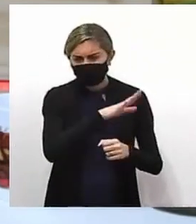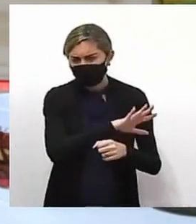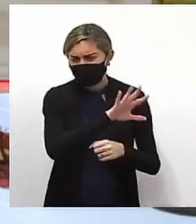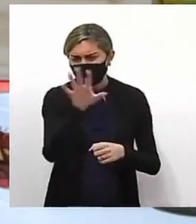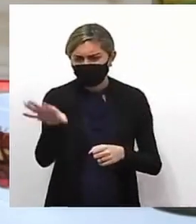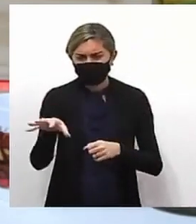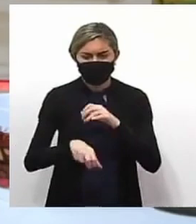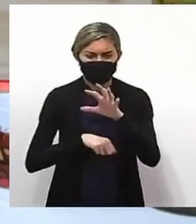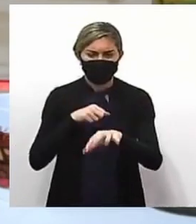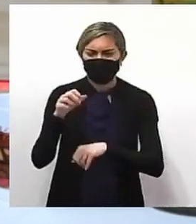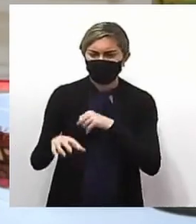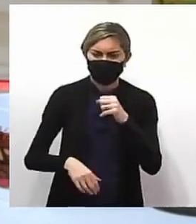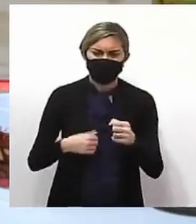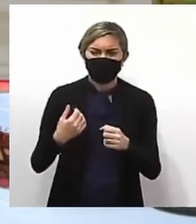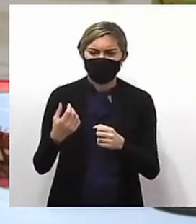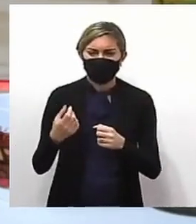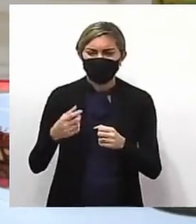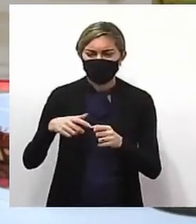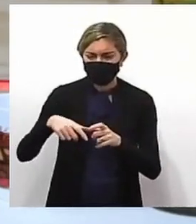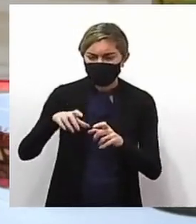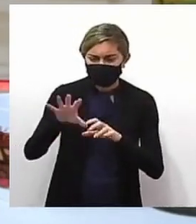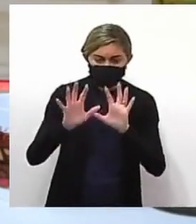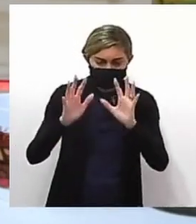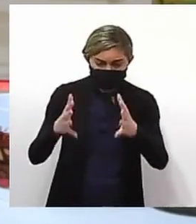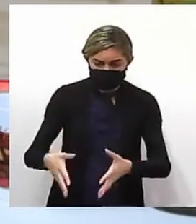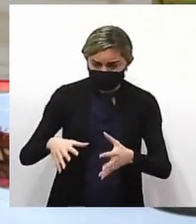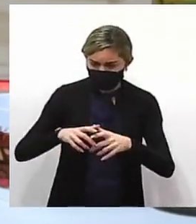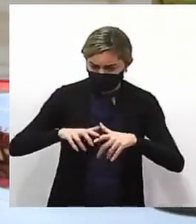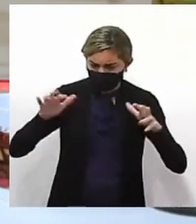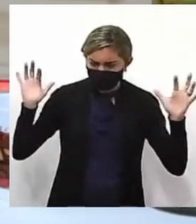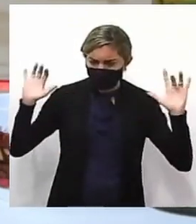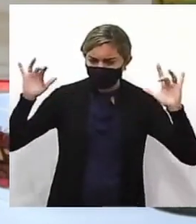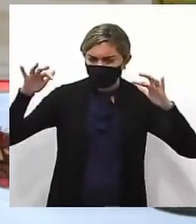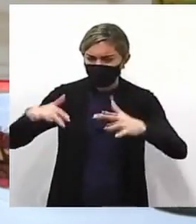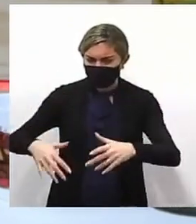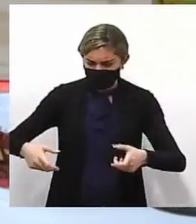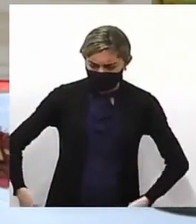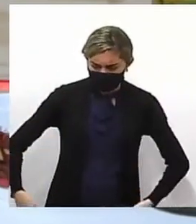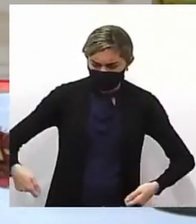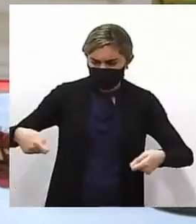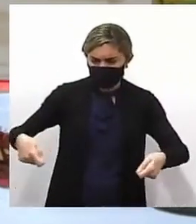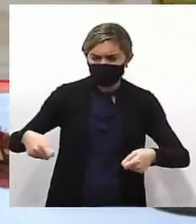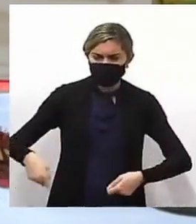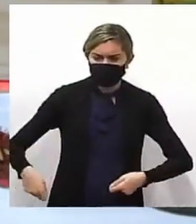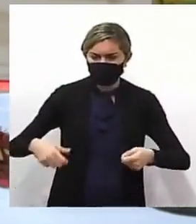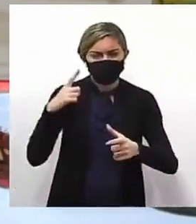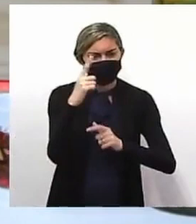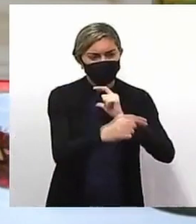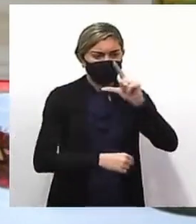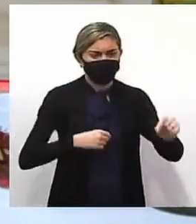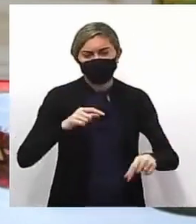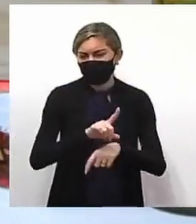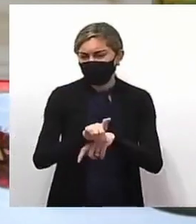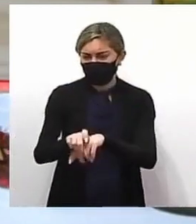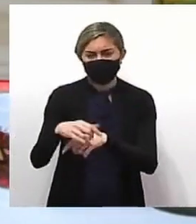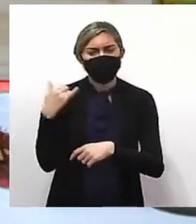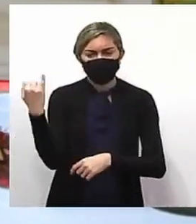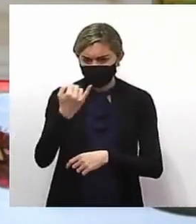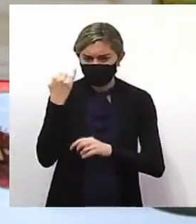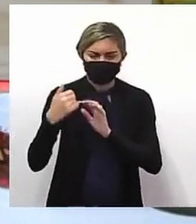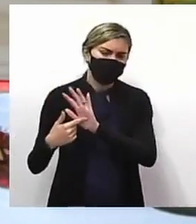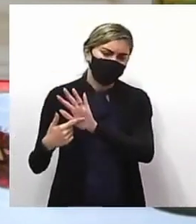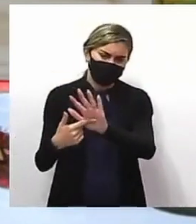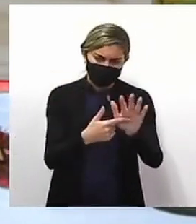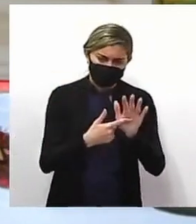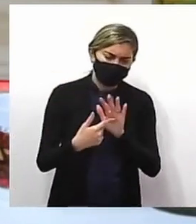lá, quando tá rolando a despescagem, já chega um monte de gente com carro de mão para levar esse camarão. E aí para mim era muito importante mostrar